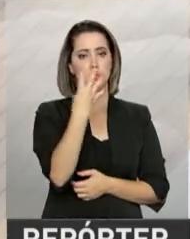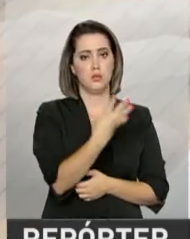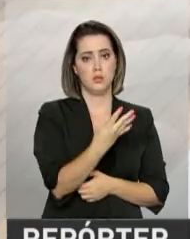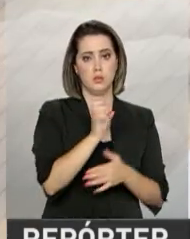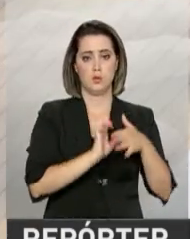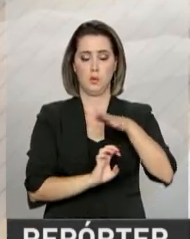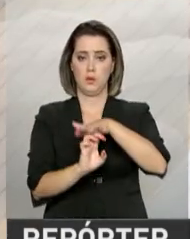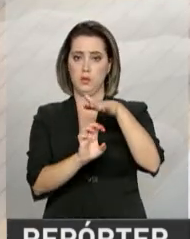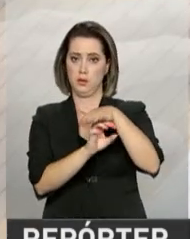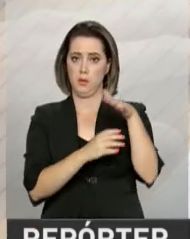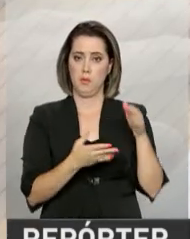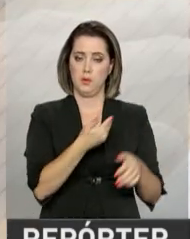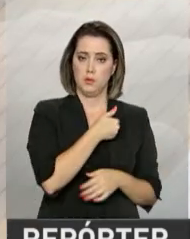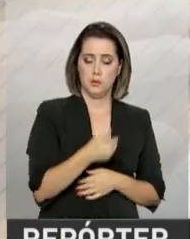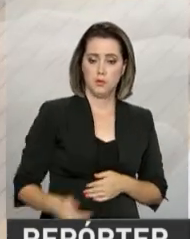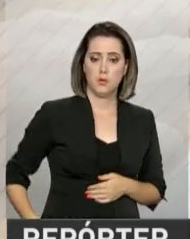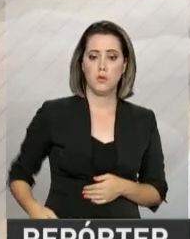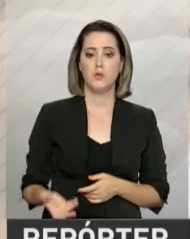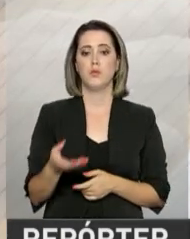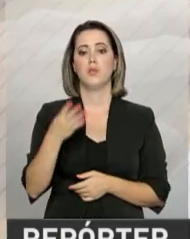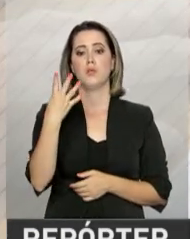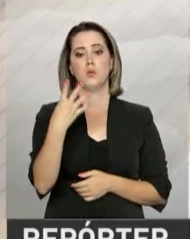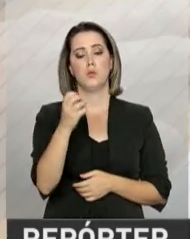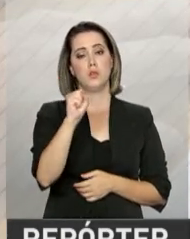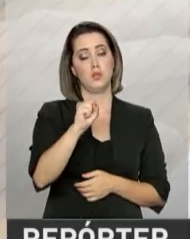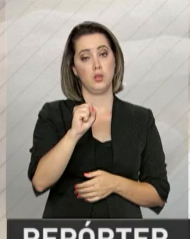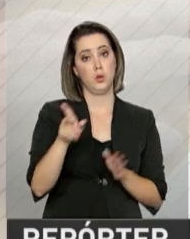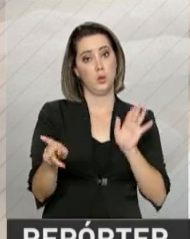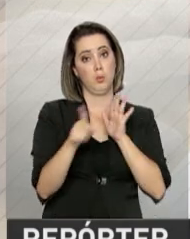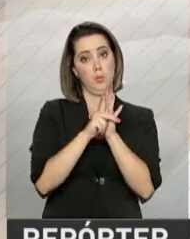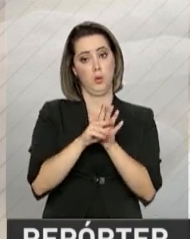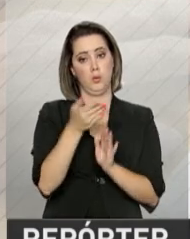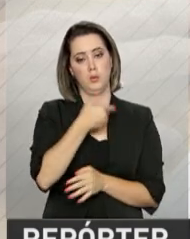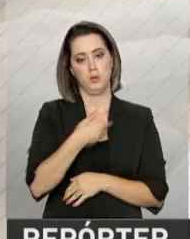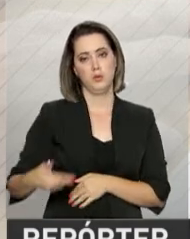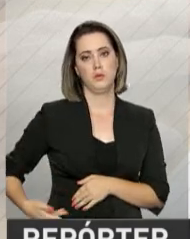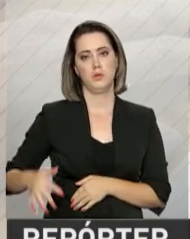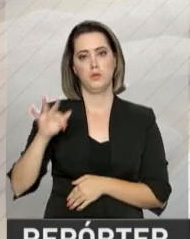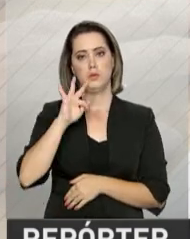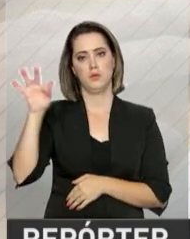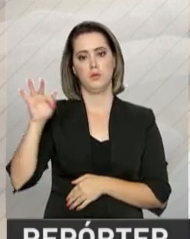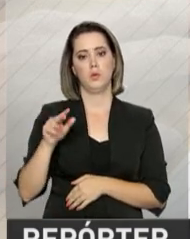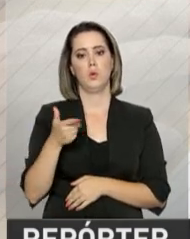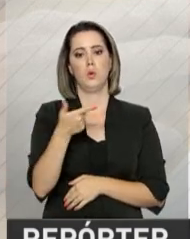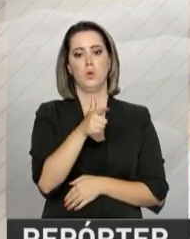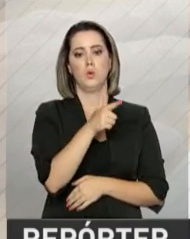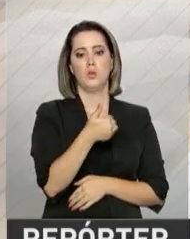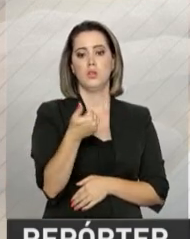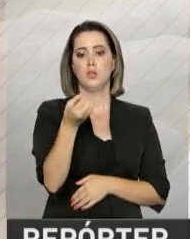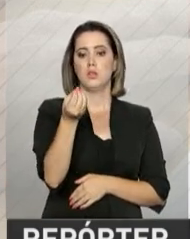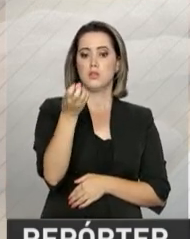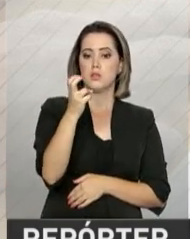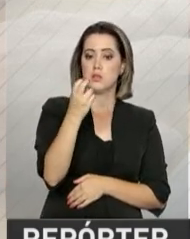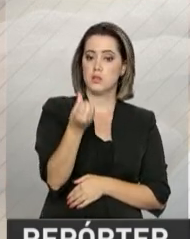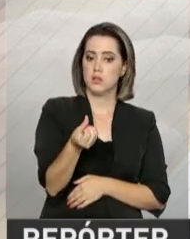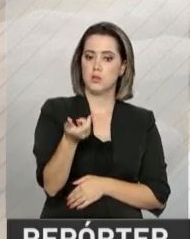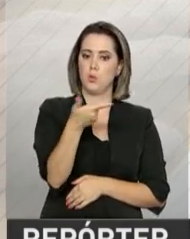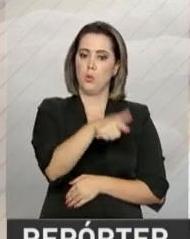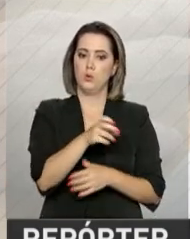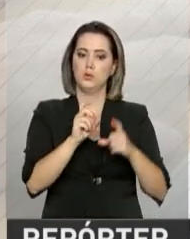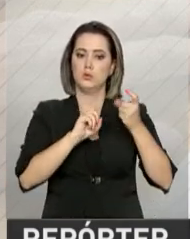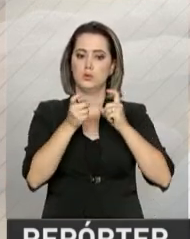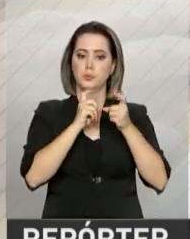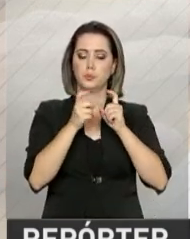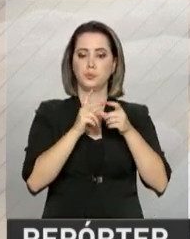estatais sendo 48 controladas diretamente pela união e outras 106 subsidiárias a petrobras ainda é a maior